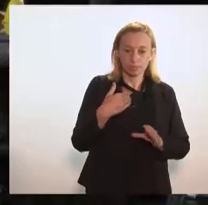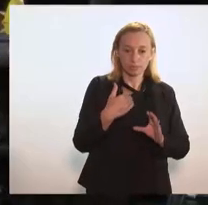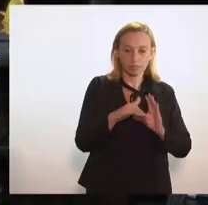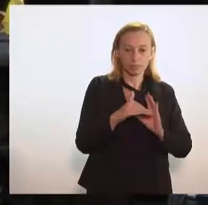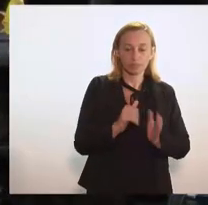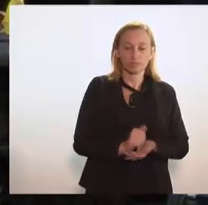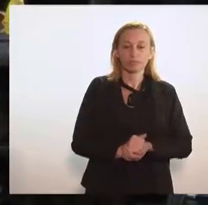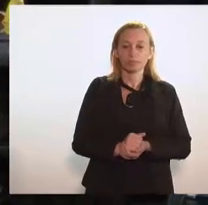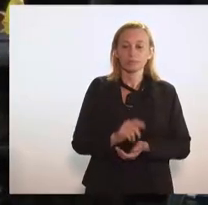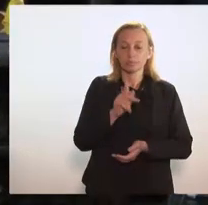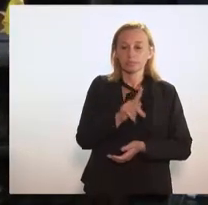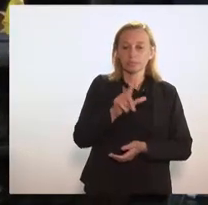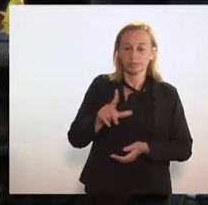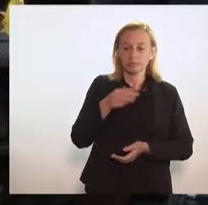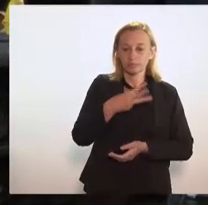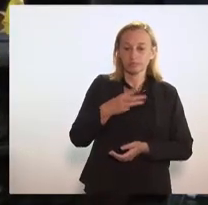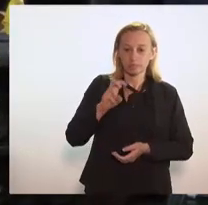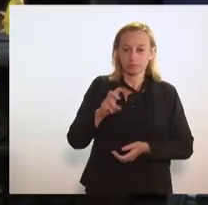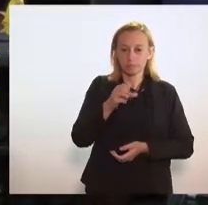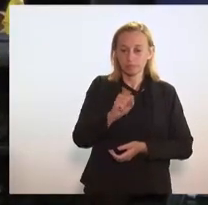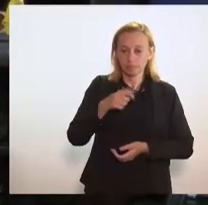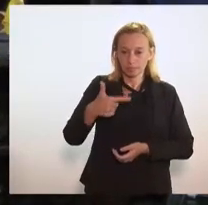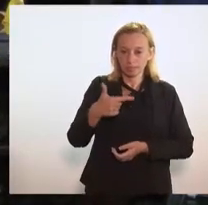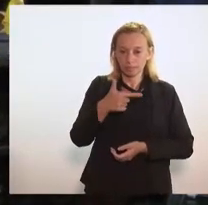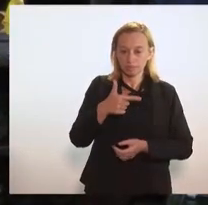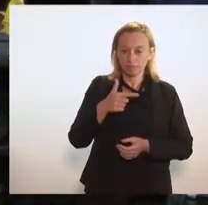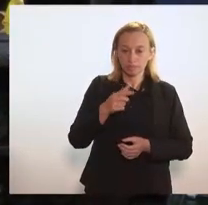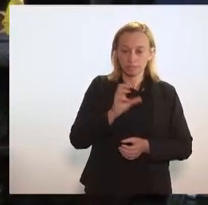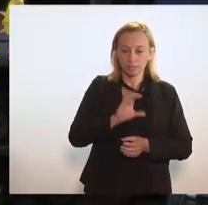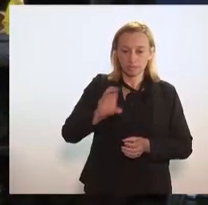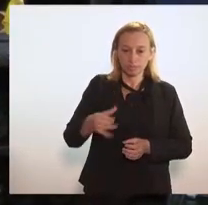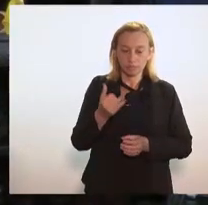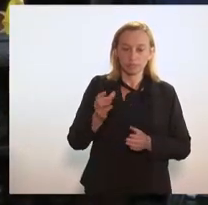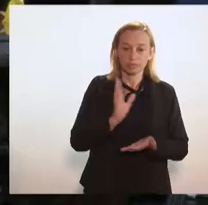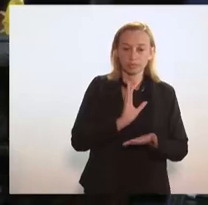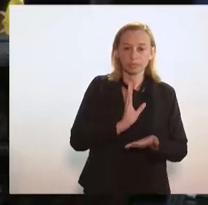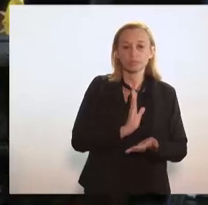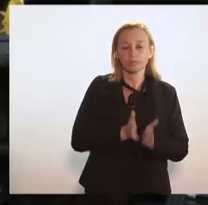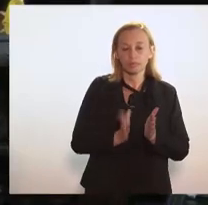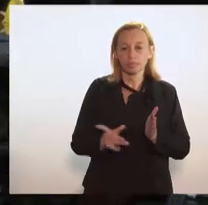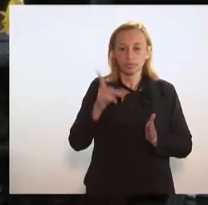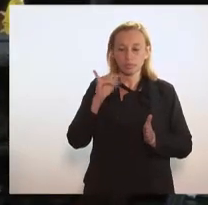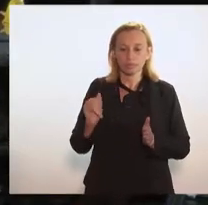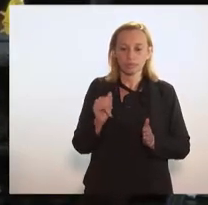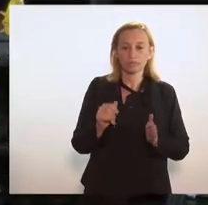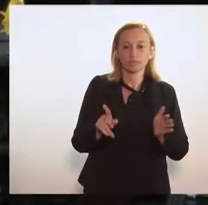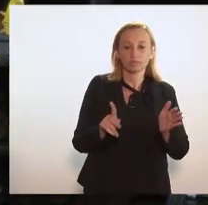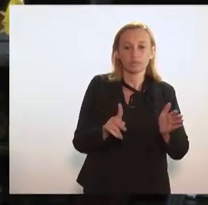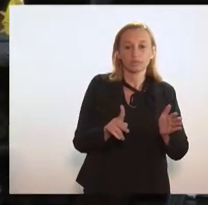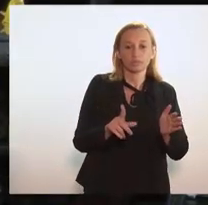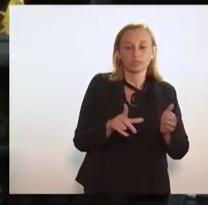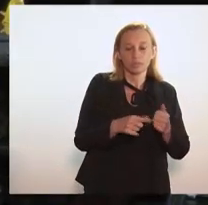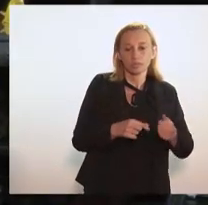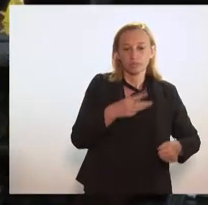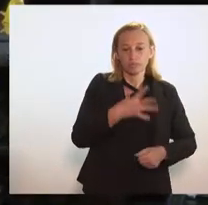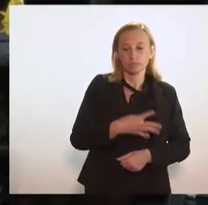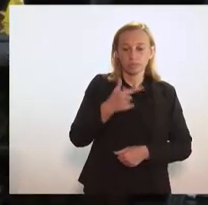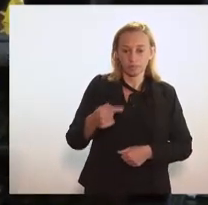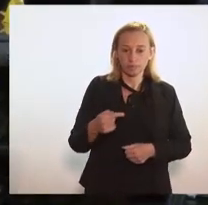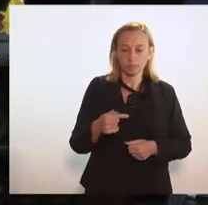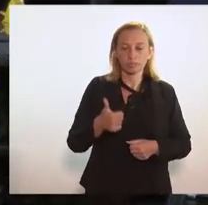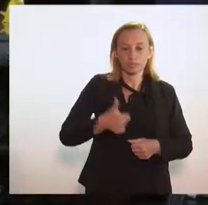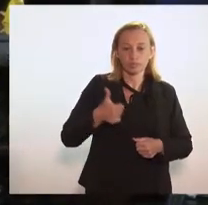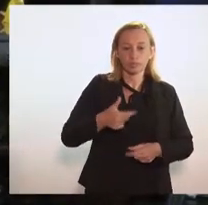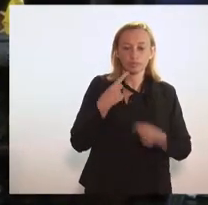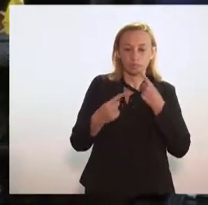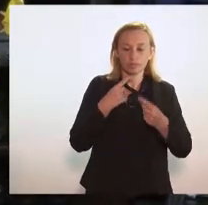remédio PL 3582 STJ Obrigado Luís na ordem do dia de acordo para primeiro lote de 47 28 internos implantação de nada a